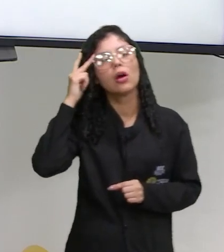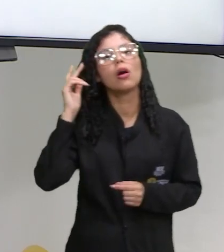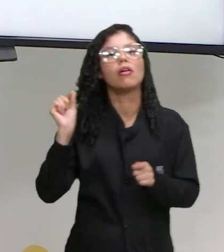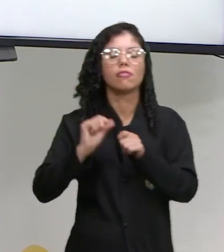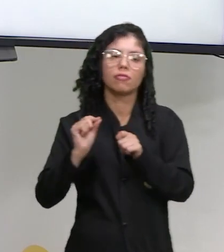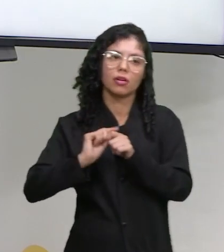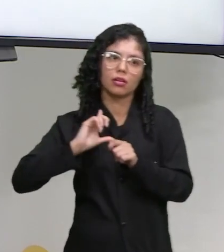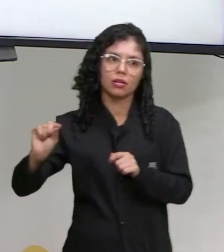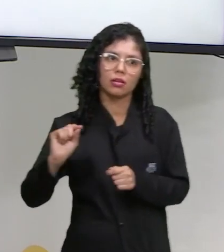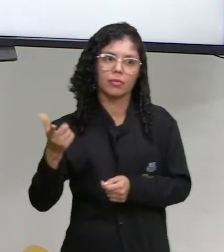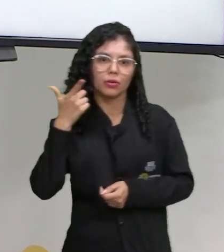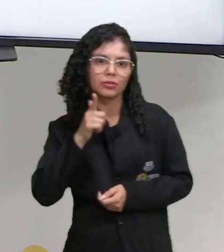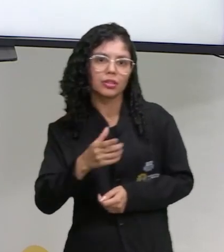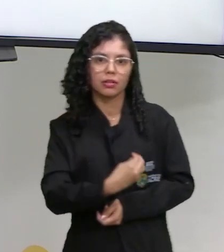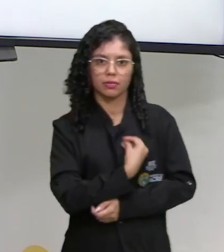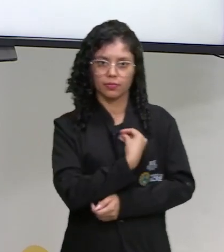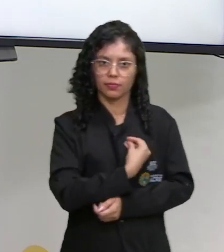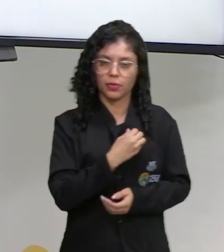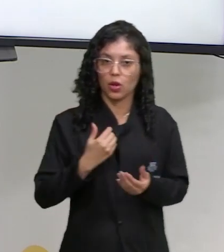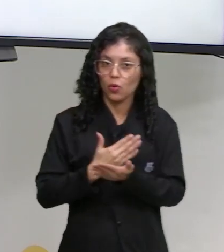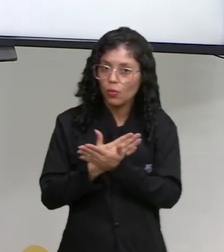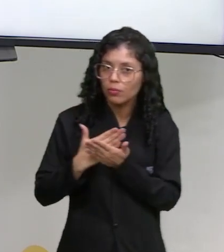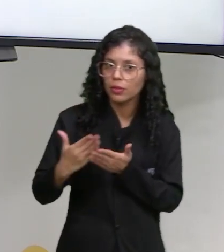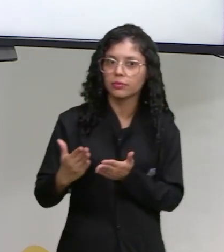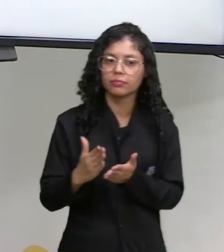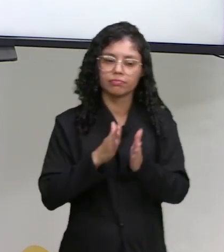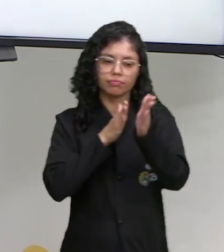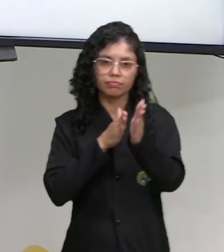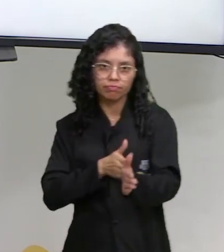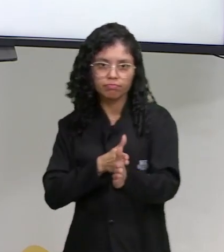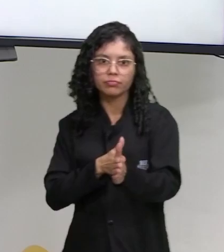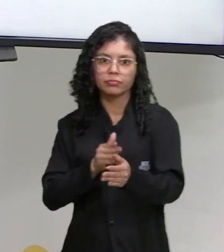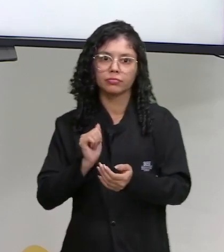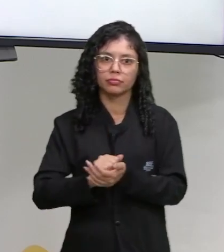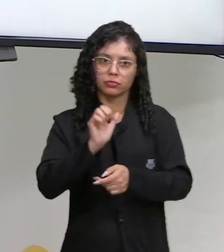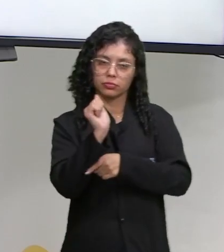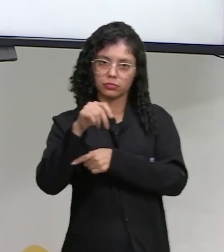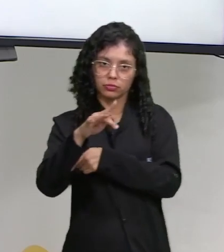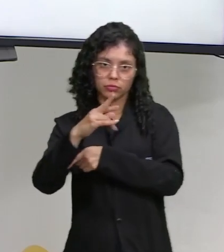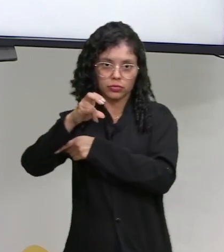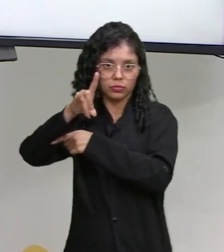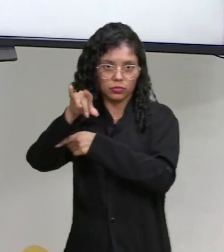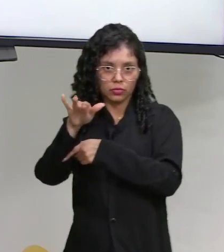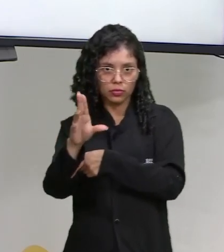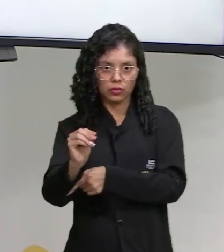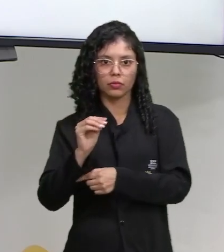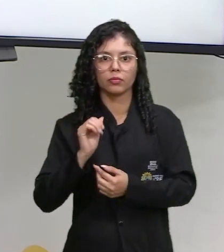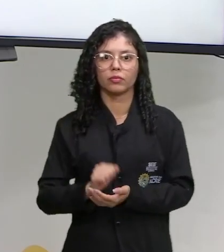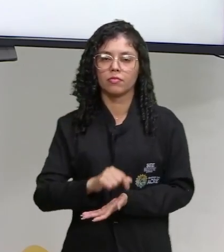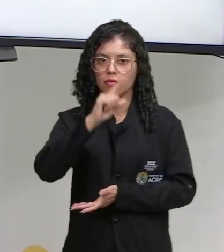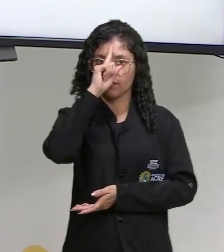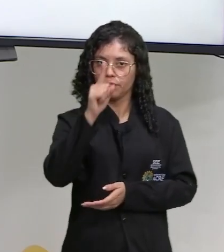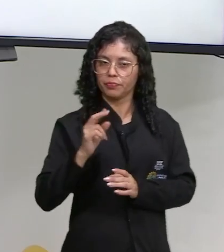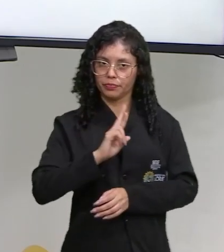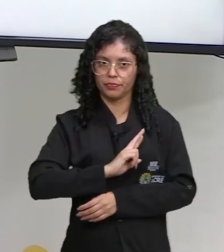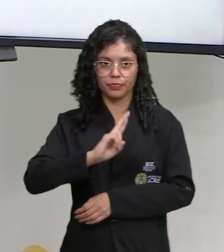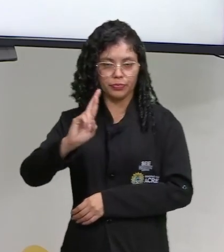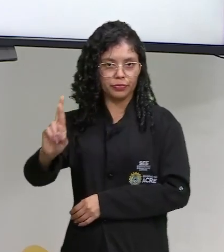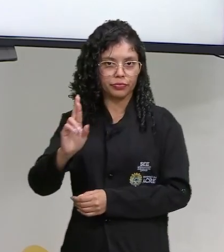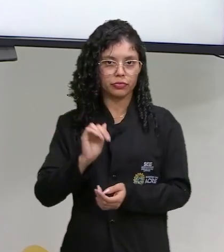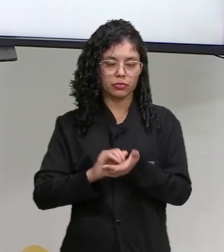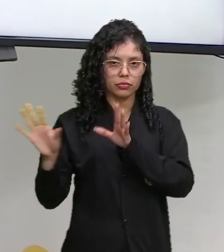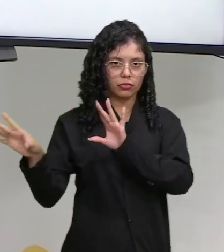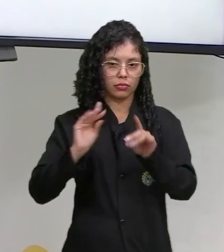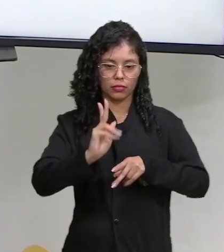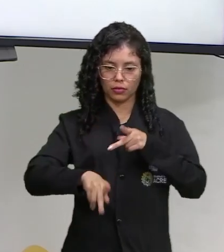sem conseguir sobreviver? Eles começam a seguir um beato chamado Antônio Conselheiro, que era um senhor religioso, que levou